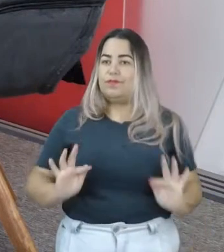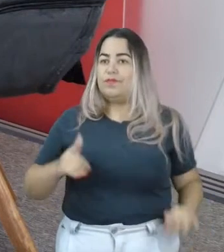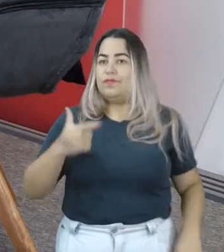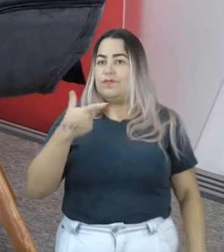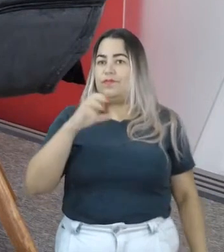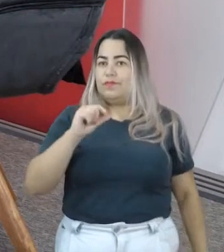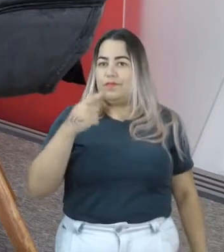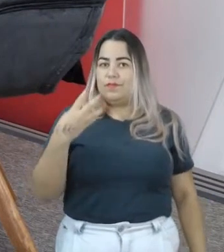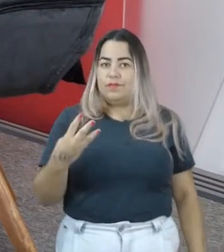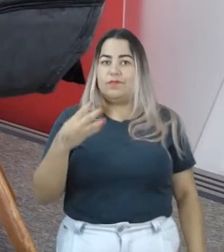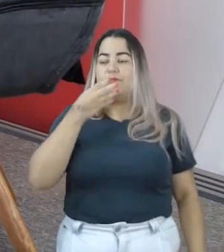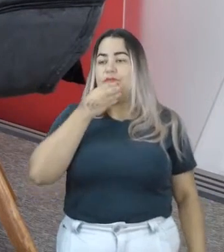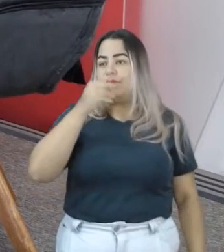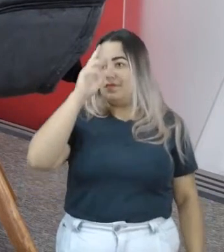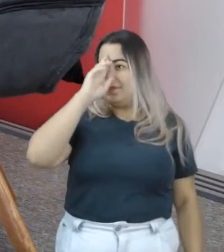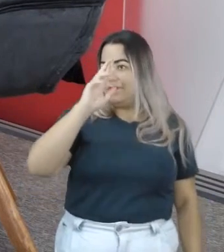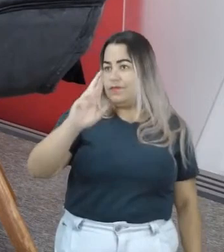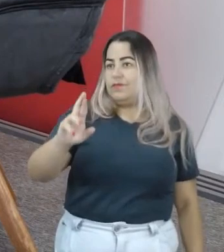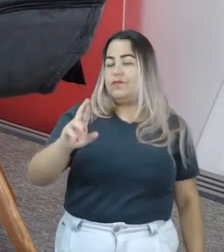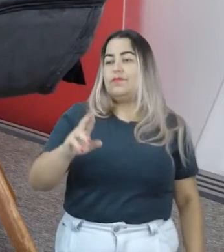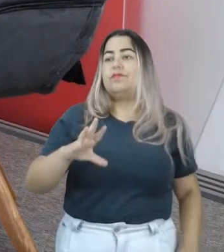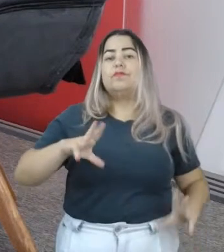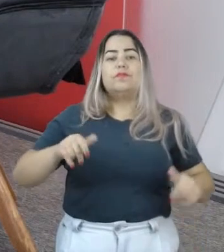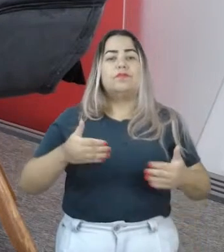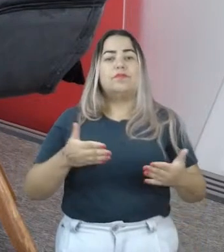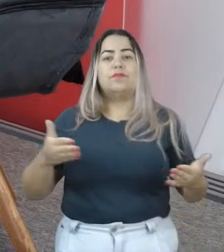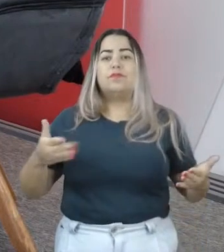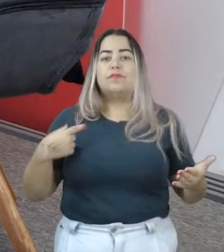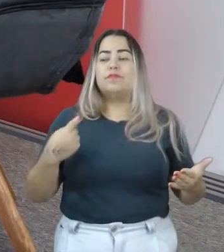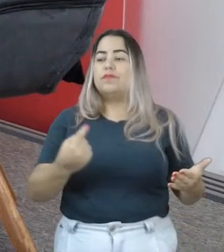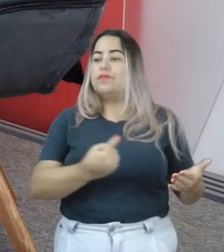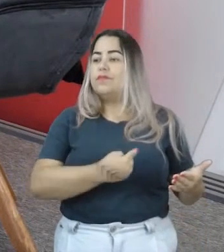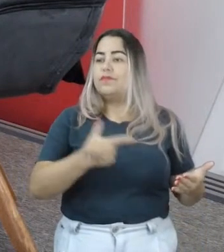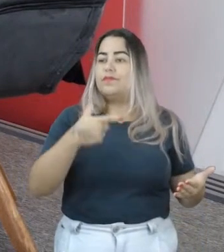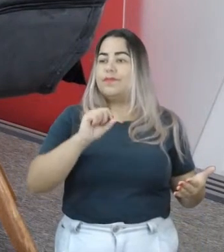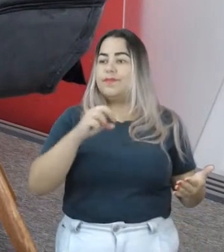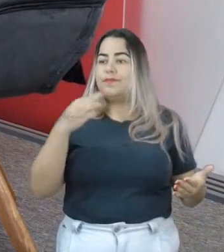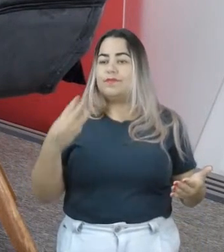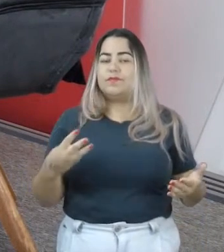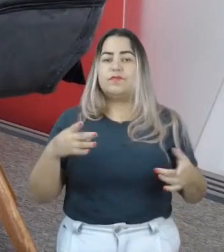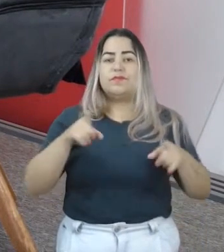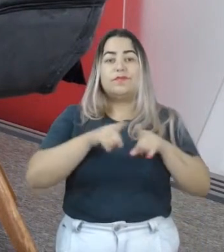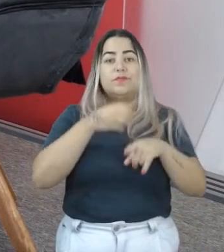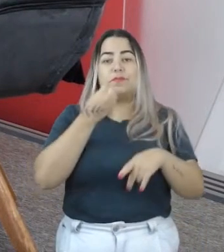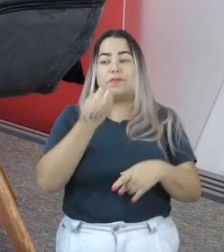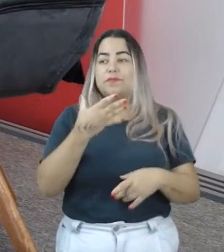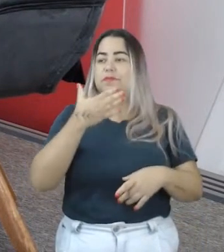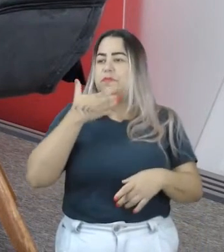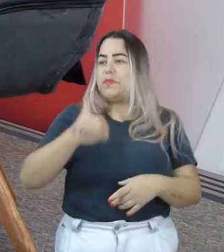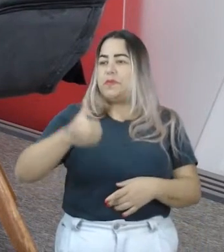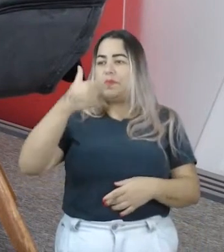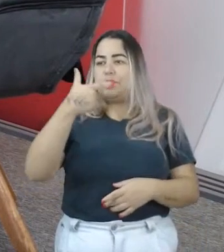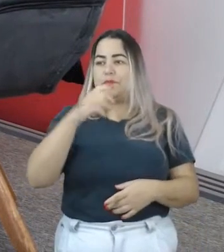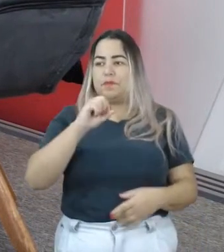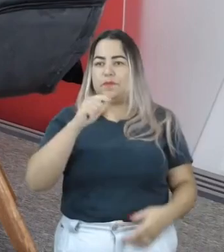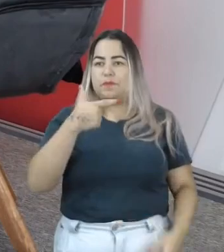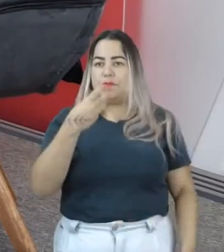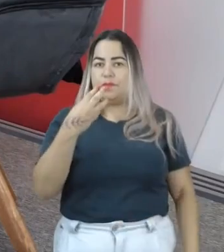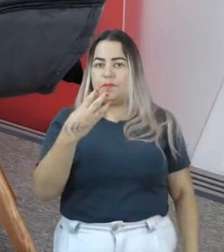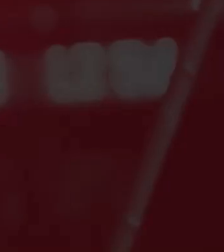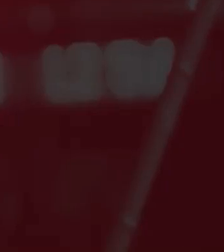2024 para o senhor. Feliz 2024 para todos nós. Se 2023 já foi bom, 2024 vai ser ainda melhor. Grande abraço.